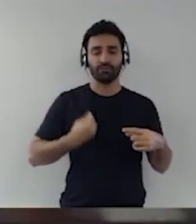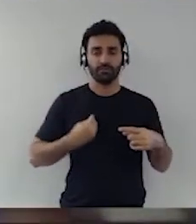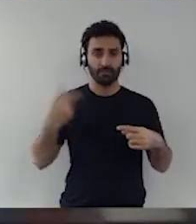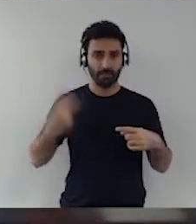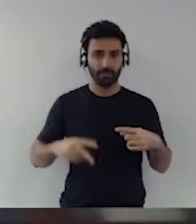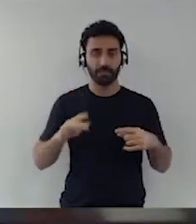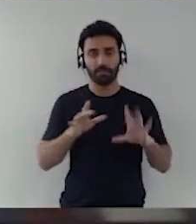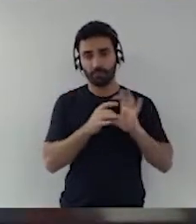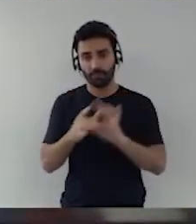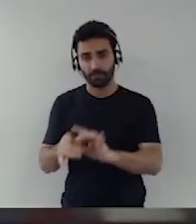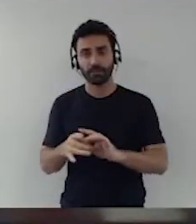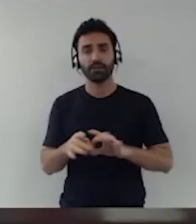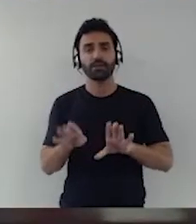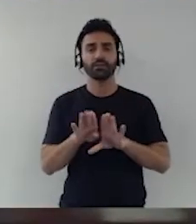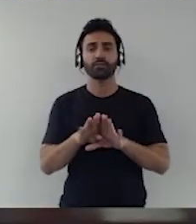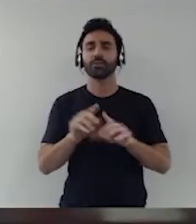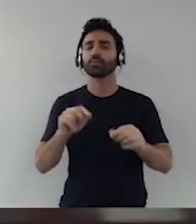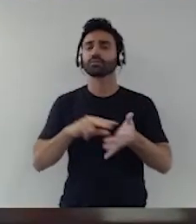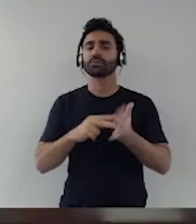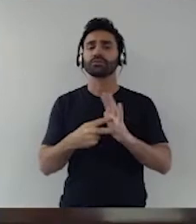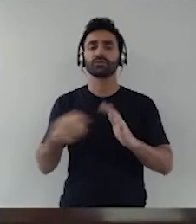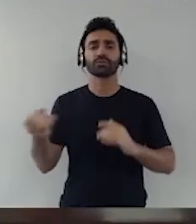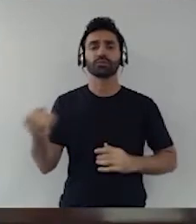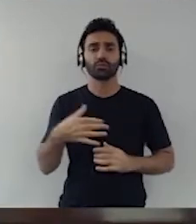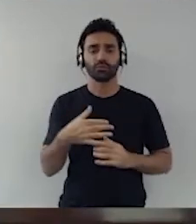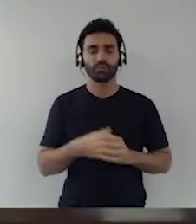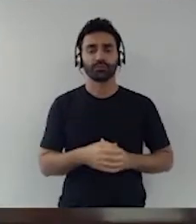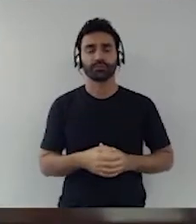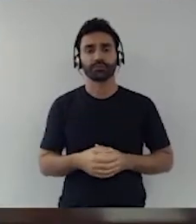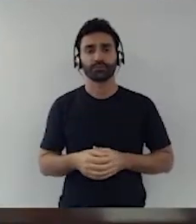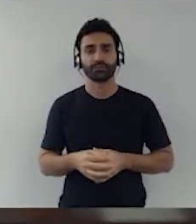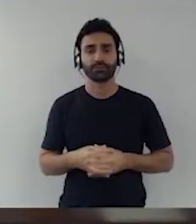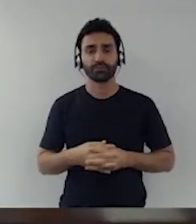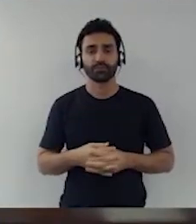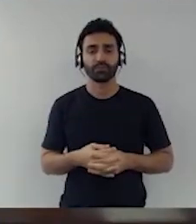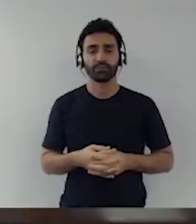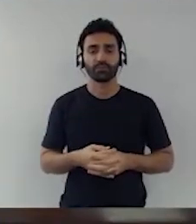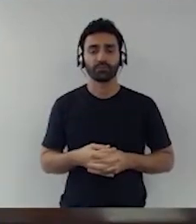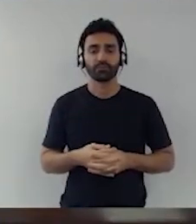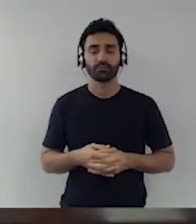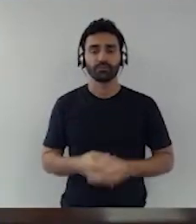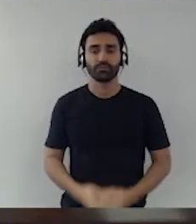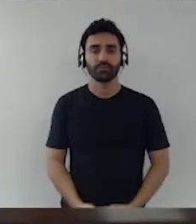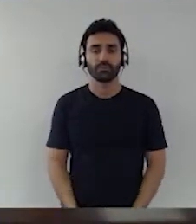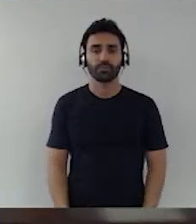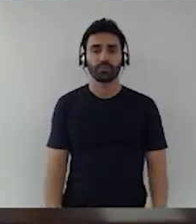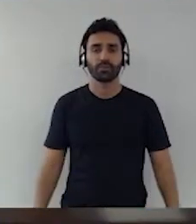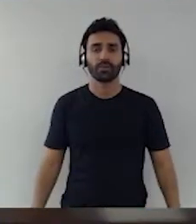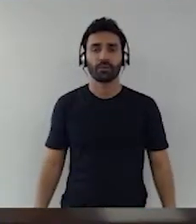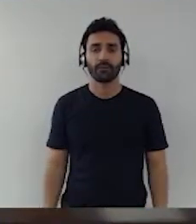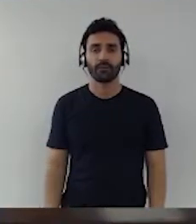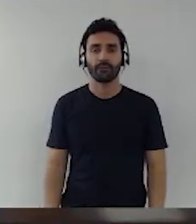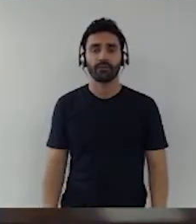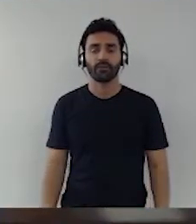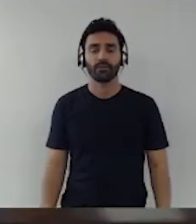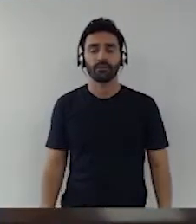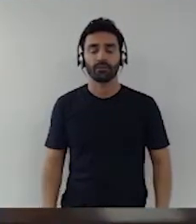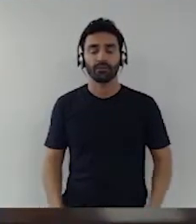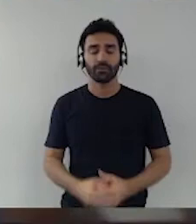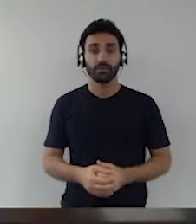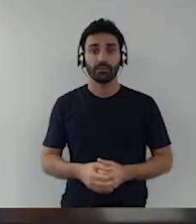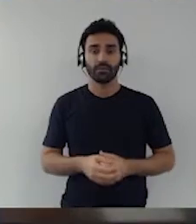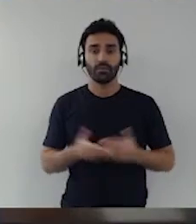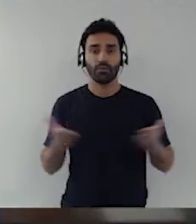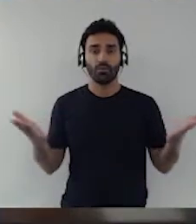E em relação àquilo que é novo, então, porque impõe-se, nesse contexto que nós vivemos em relação